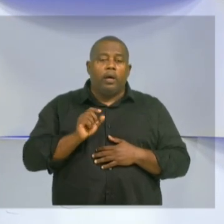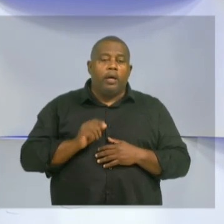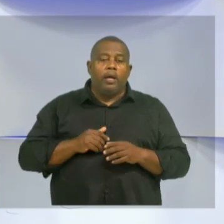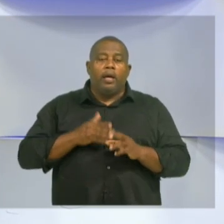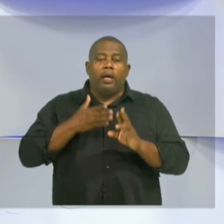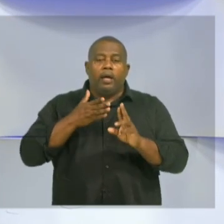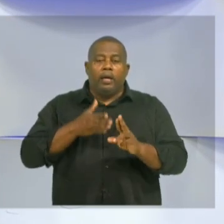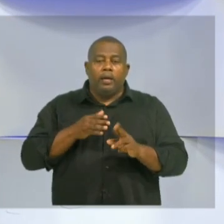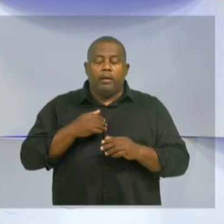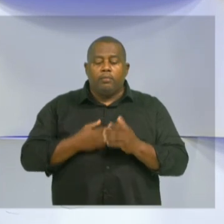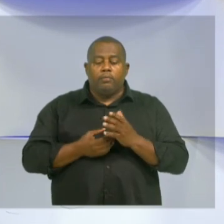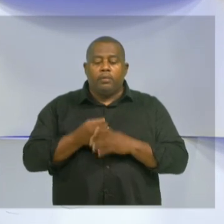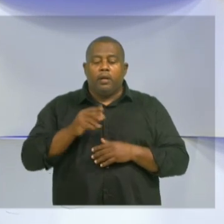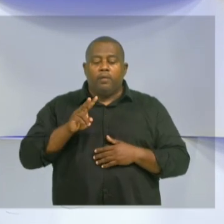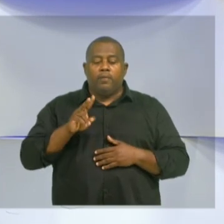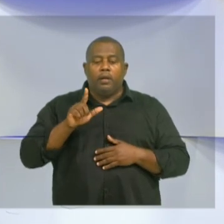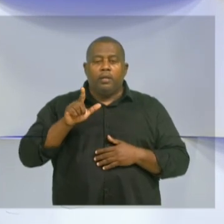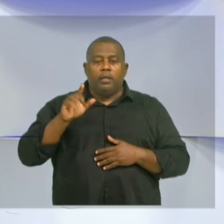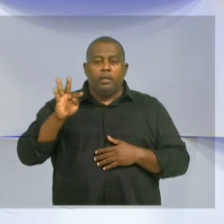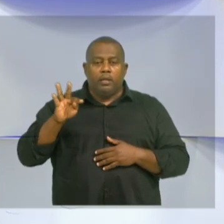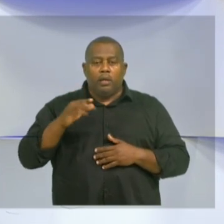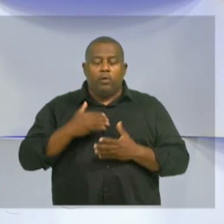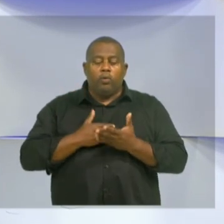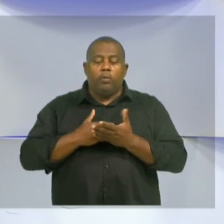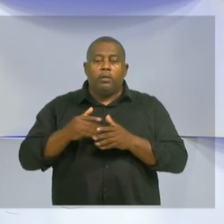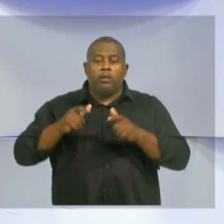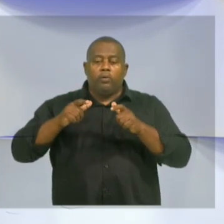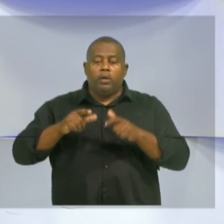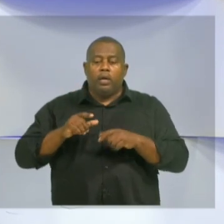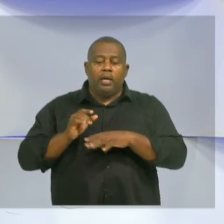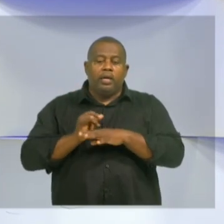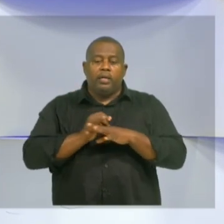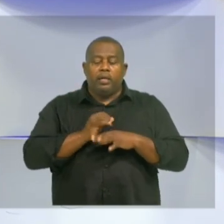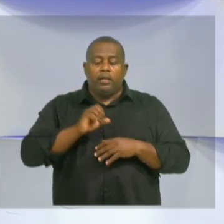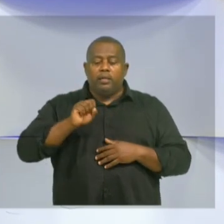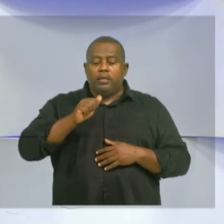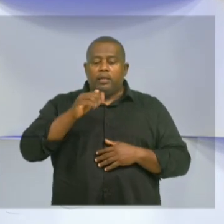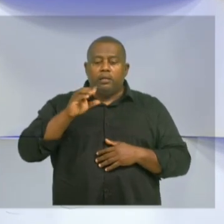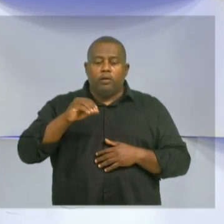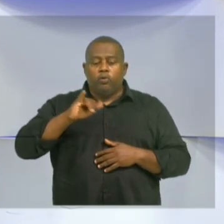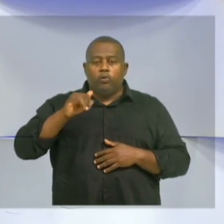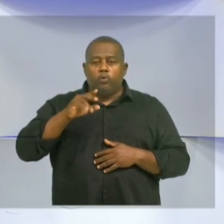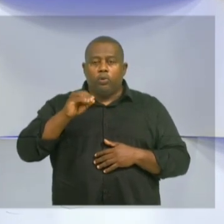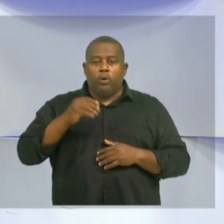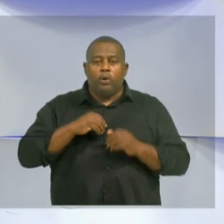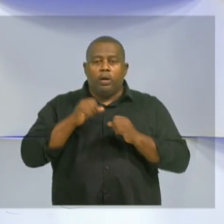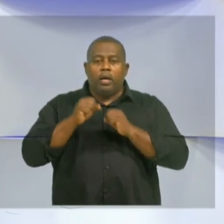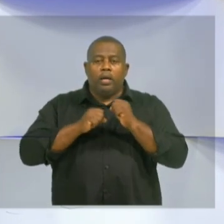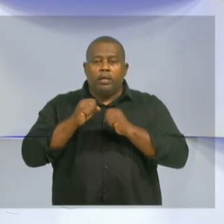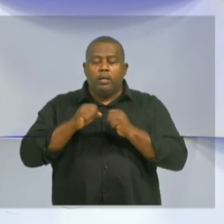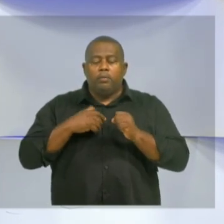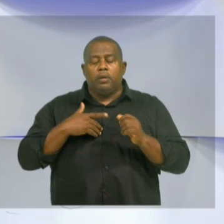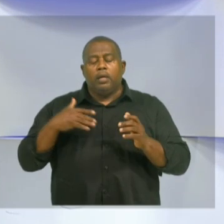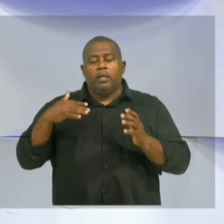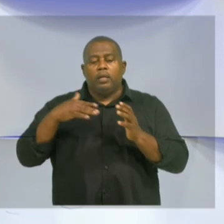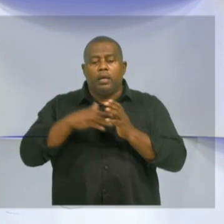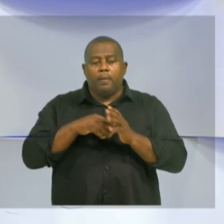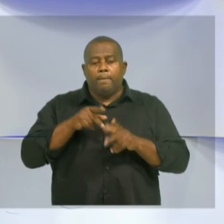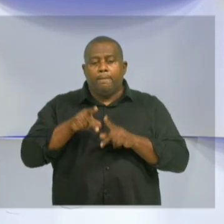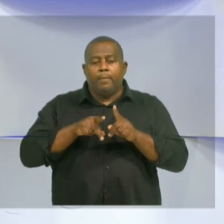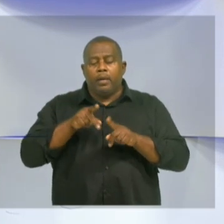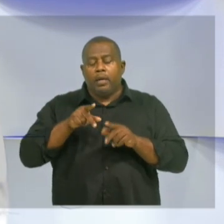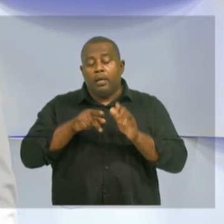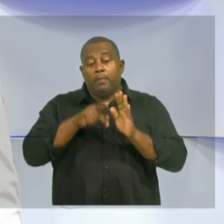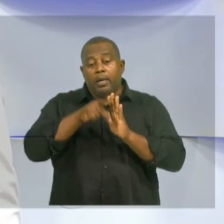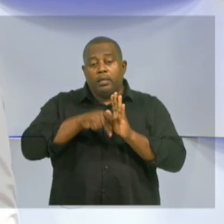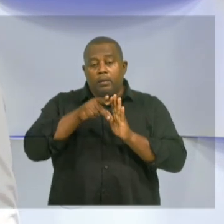VLT iniciando ali portanto na Ilha de São João que vai até a calçada de Paripe até as Águas Claras e Águas Claras até